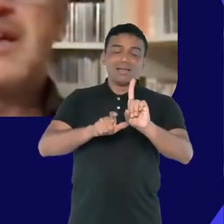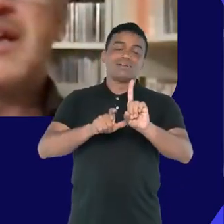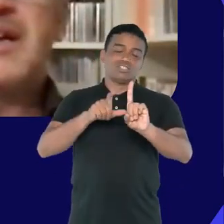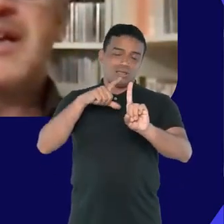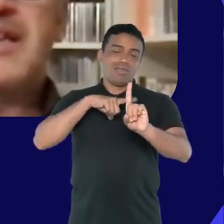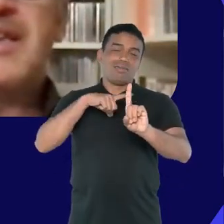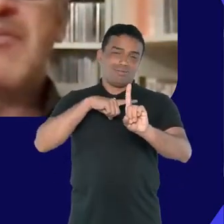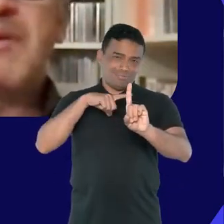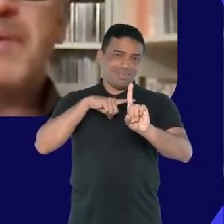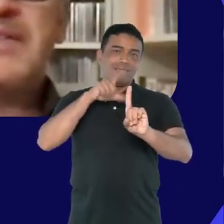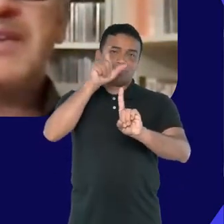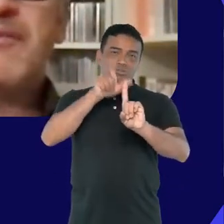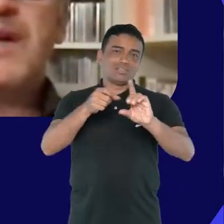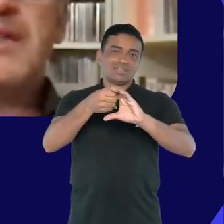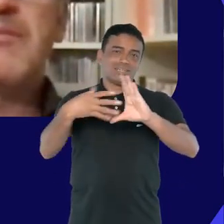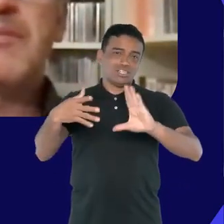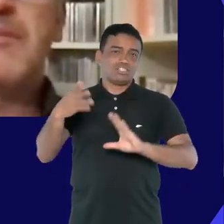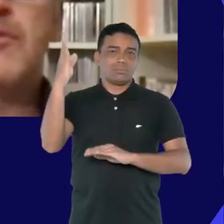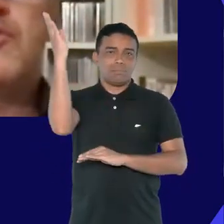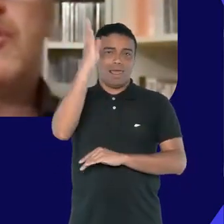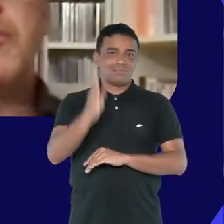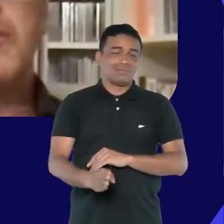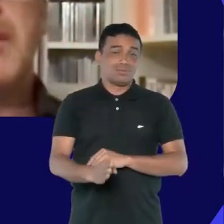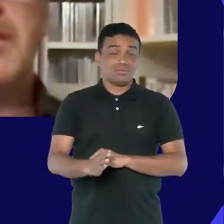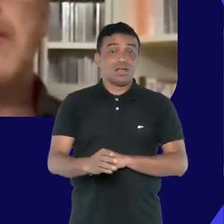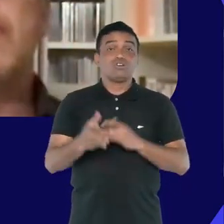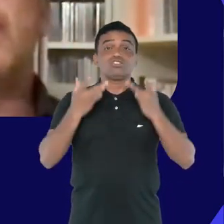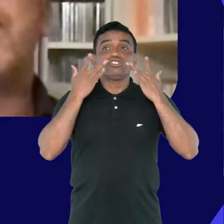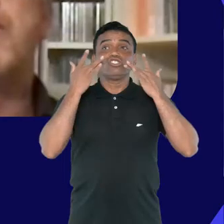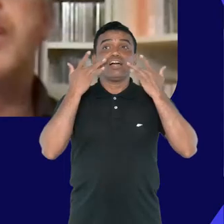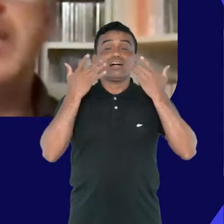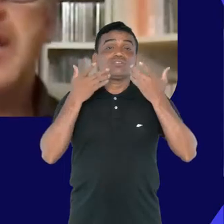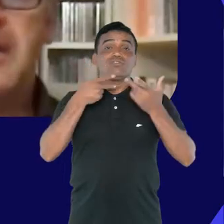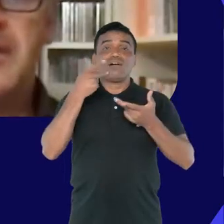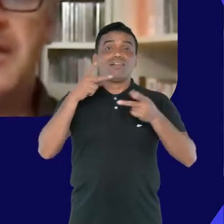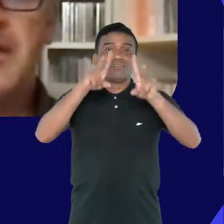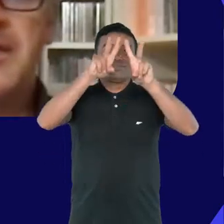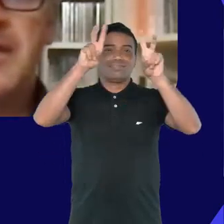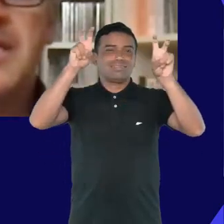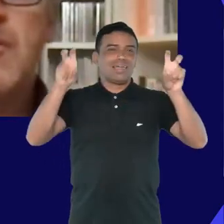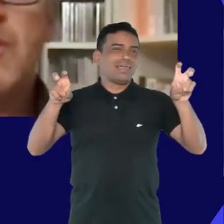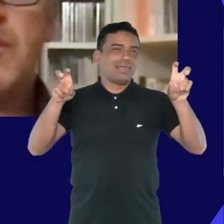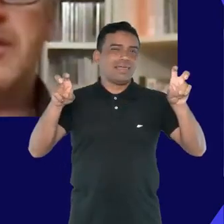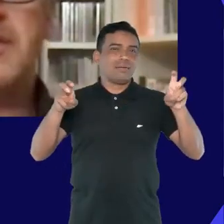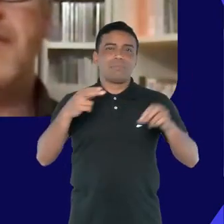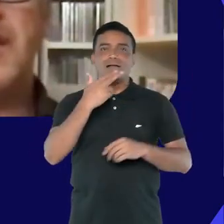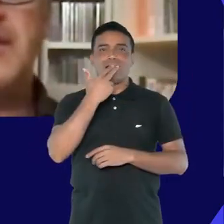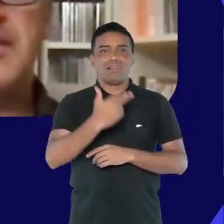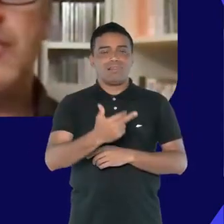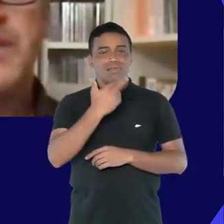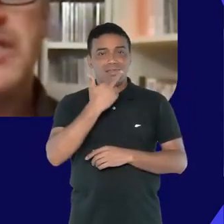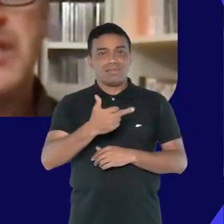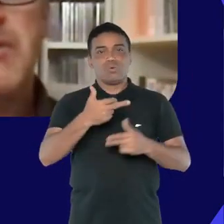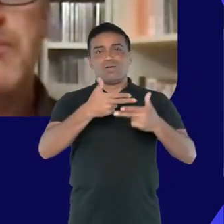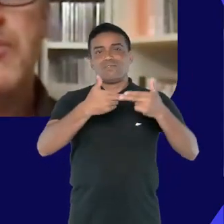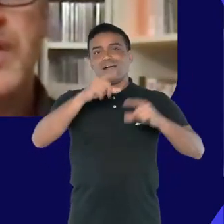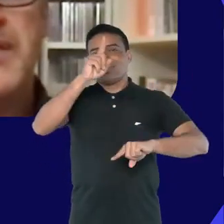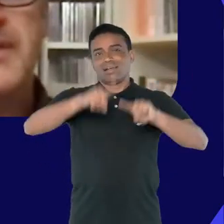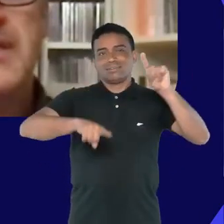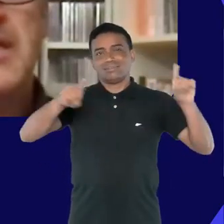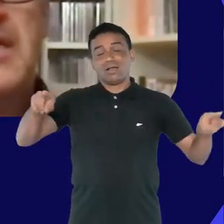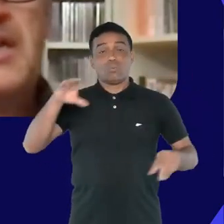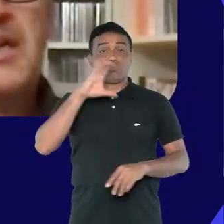brasileira. E é uma peça que fala muito sobre o tema da lusofonia, da língua, das diversas nuances da